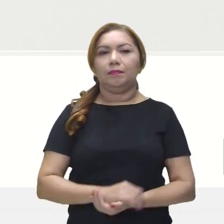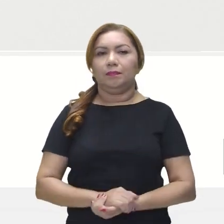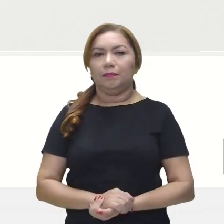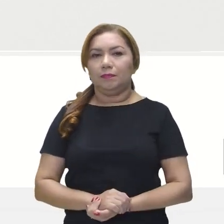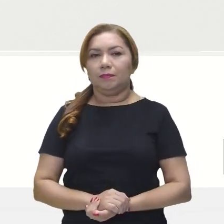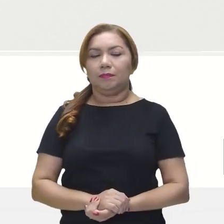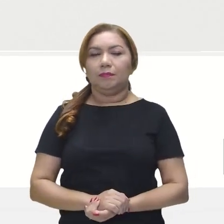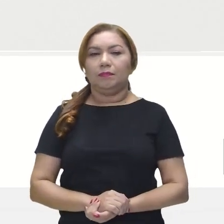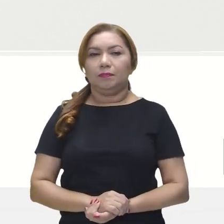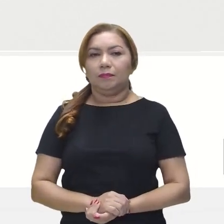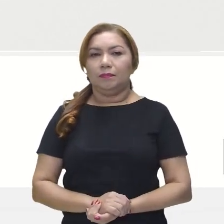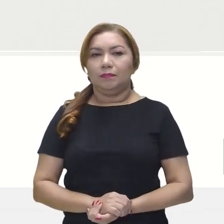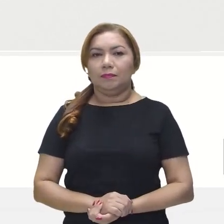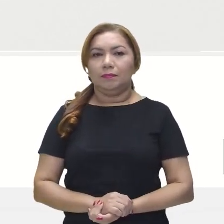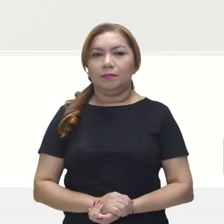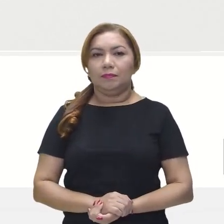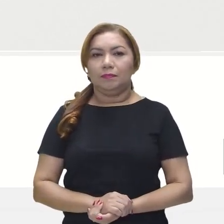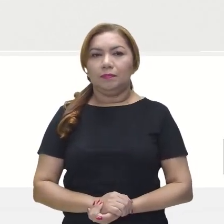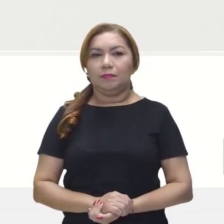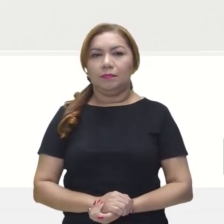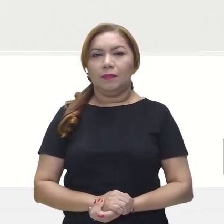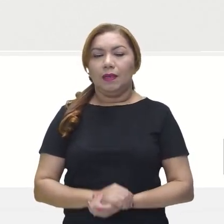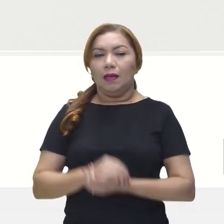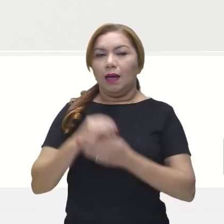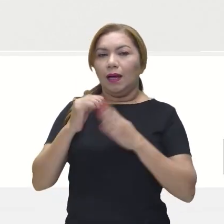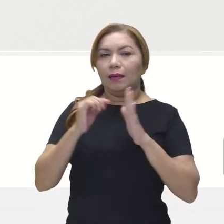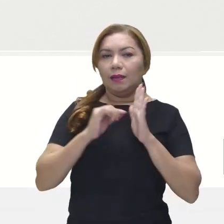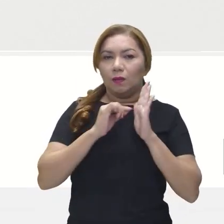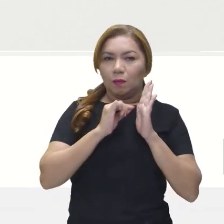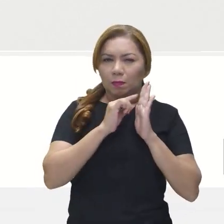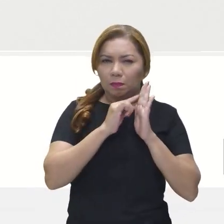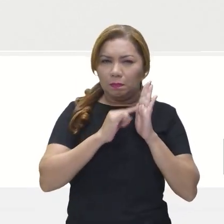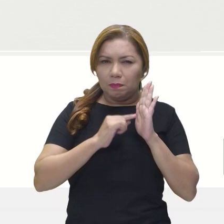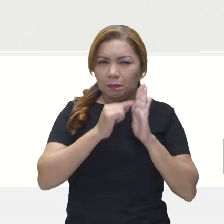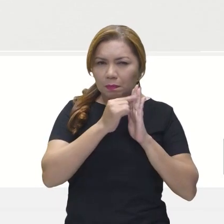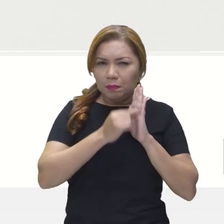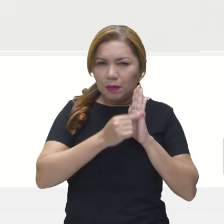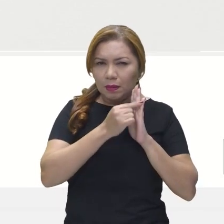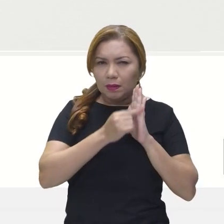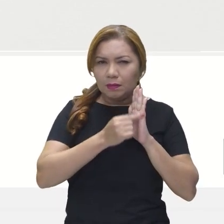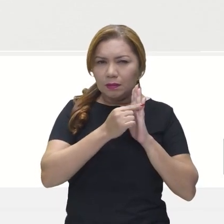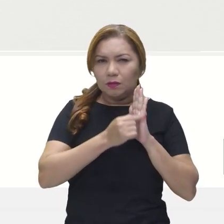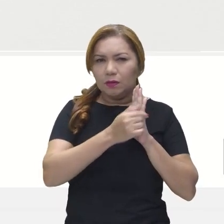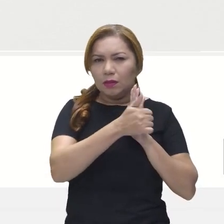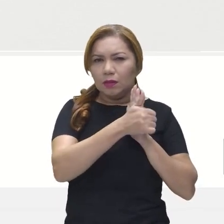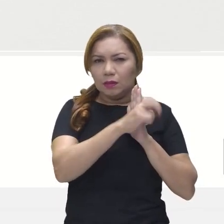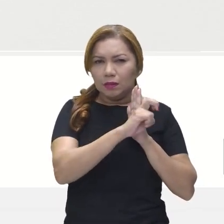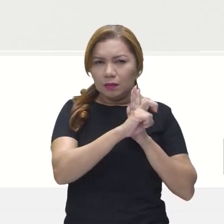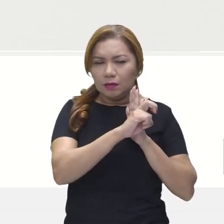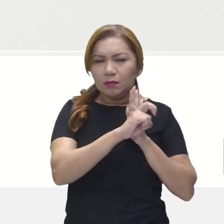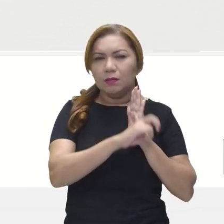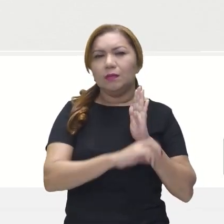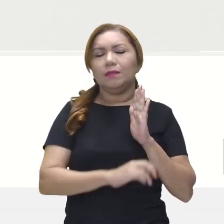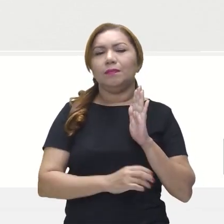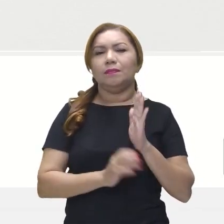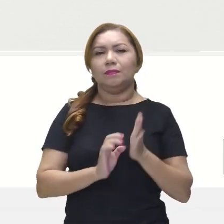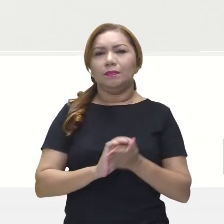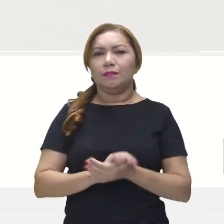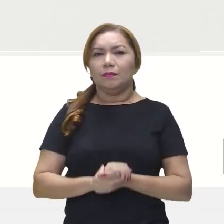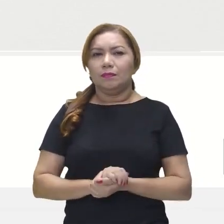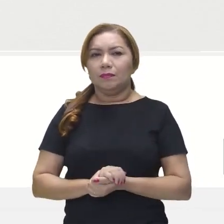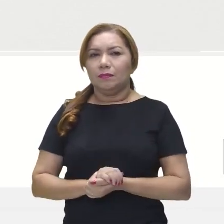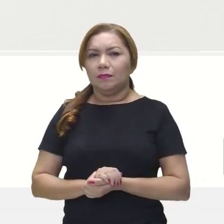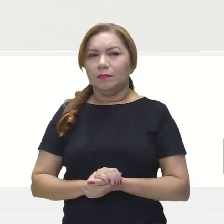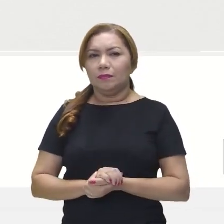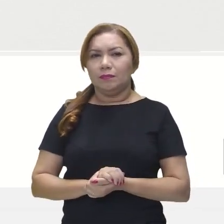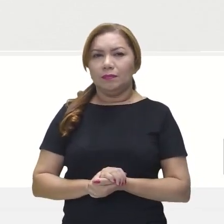fazer? Eu sei que aqui são 15 metros. Logo, desse lado aqui, eu peguei, tirei, cortei aqui,